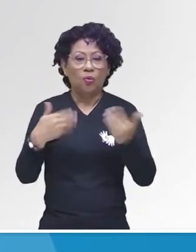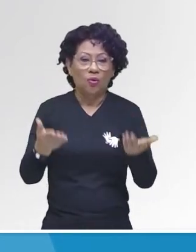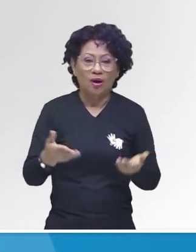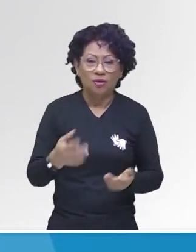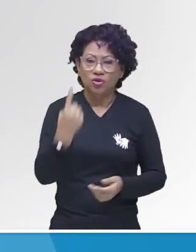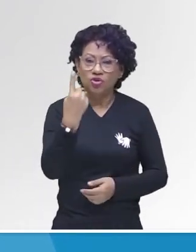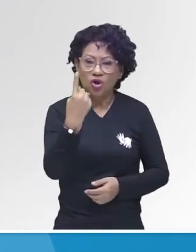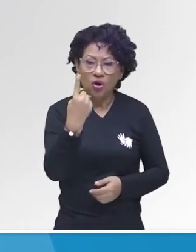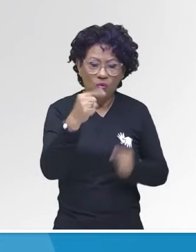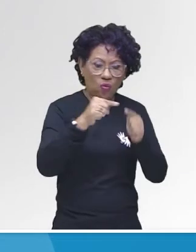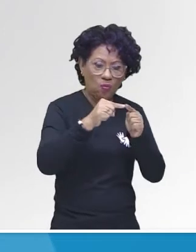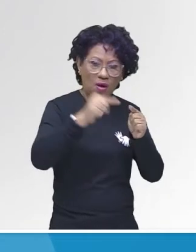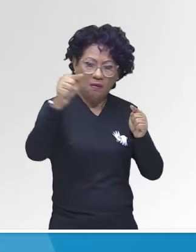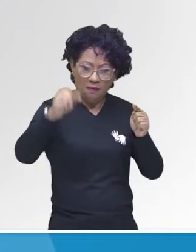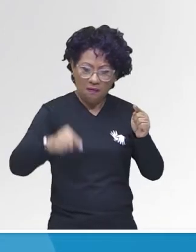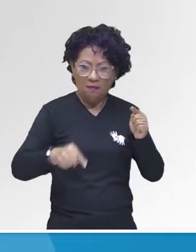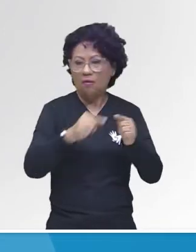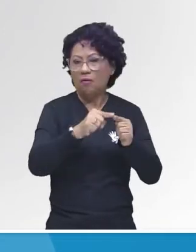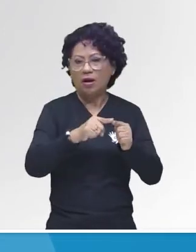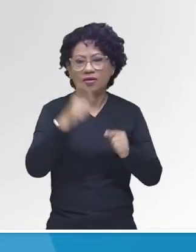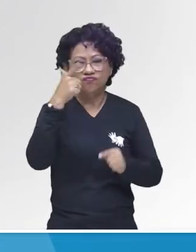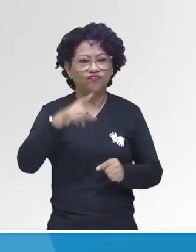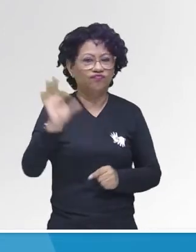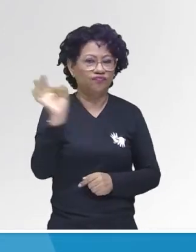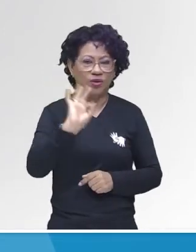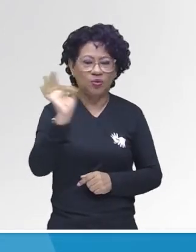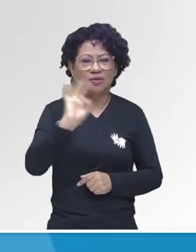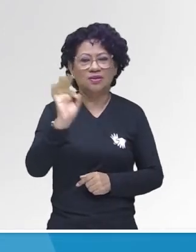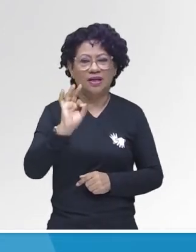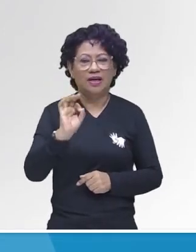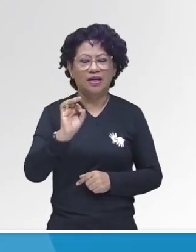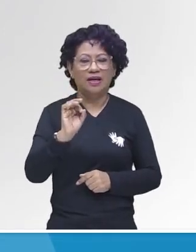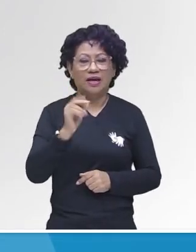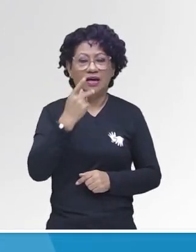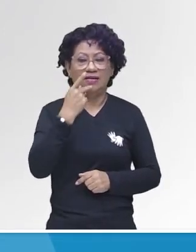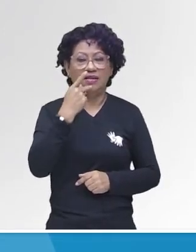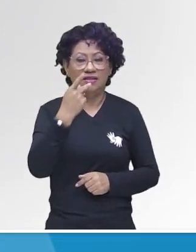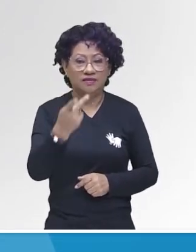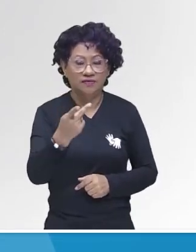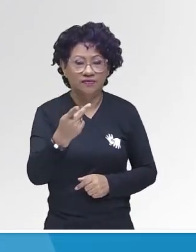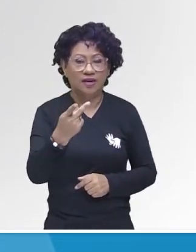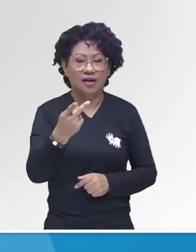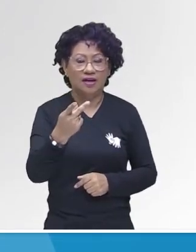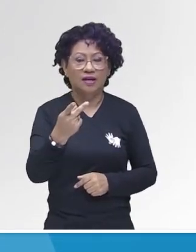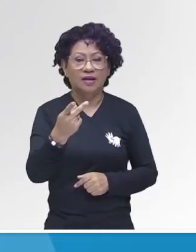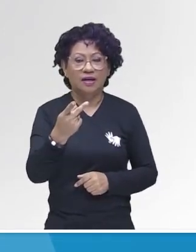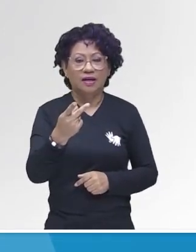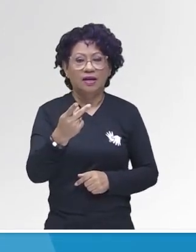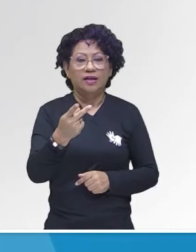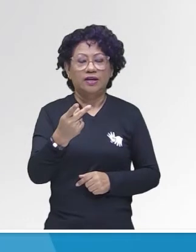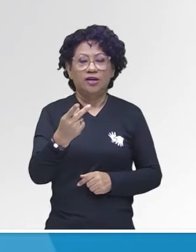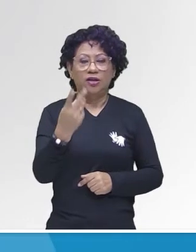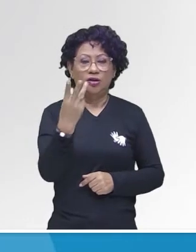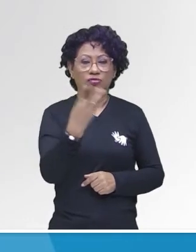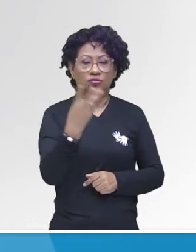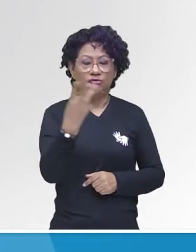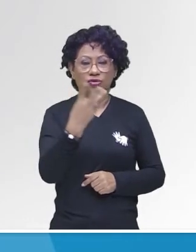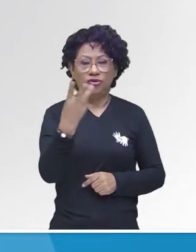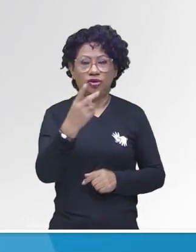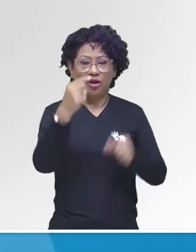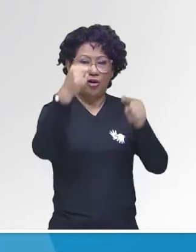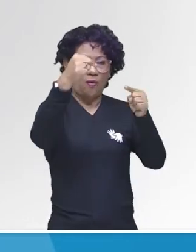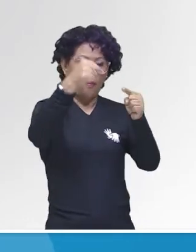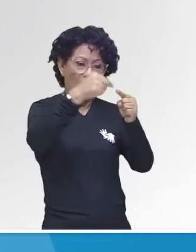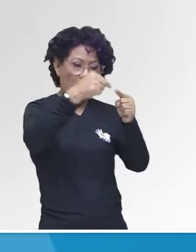reta, contemplar aí os três pontos, a gente diz, então, que esses três pontos não são colineares, eles não